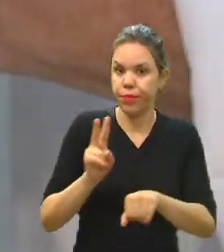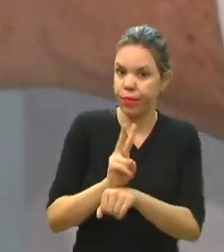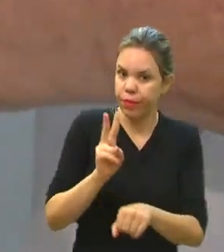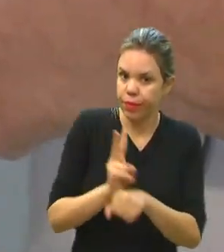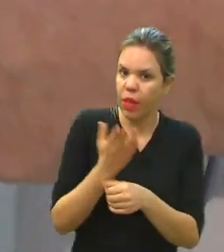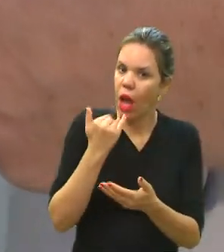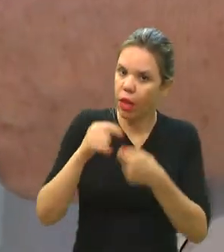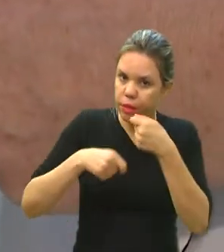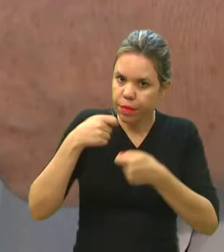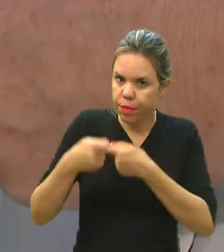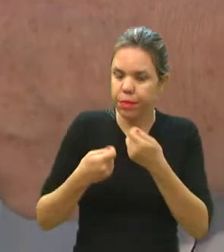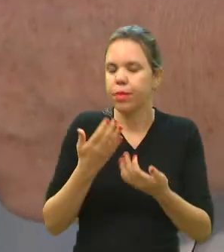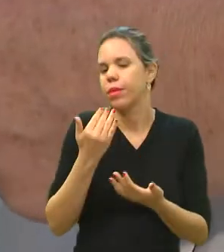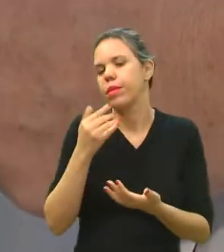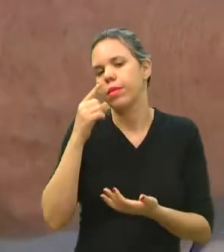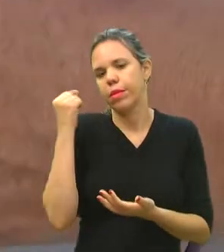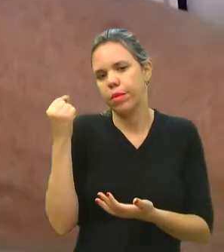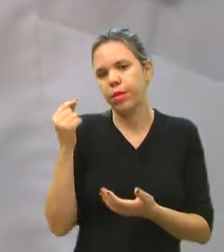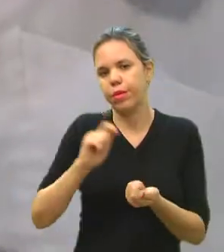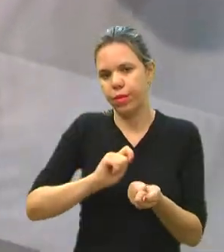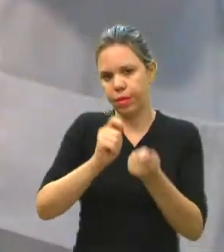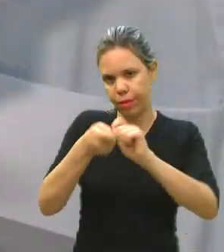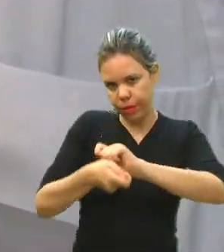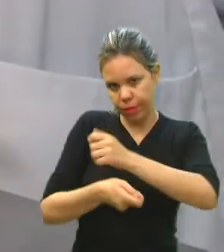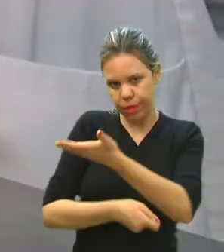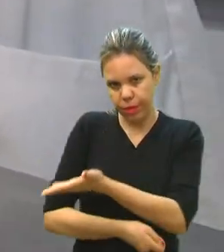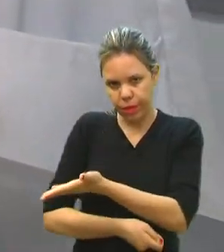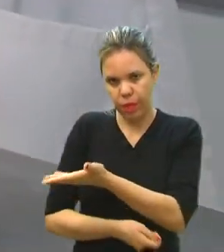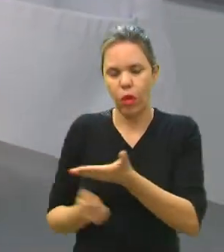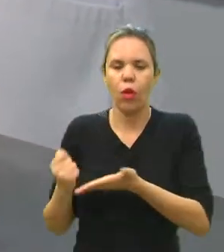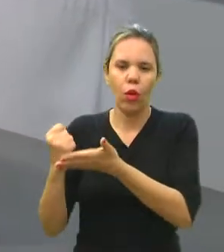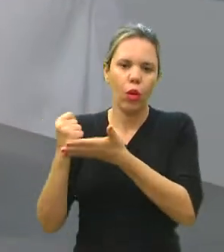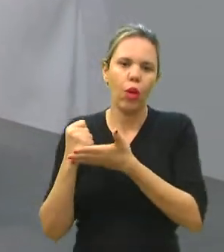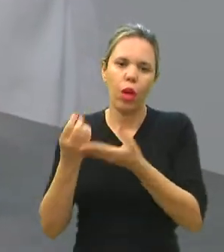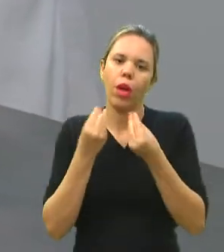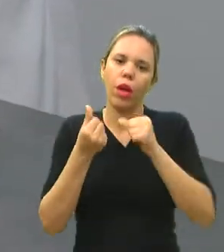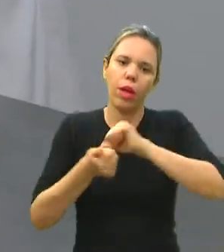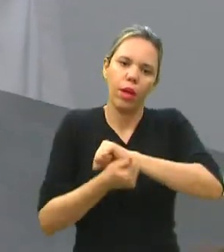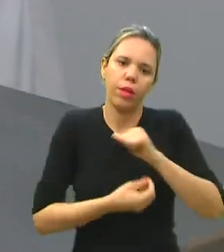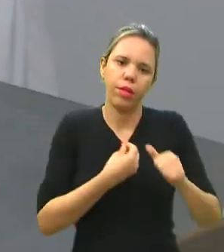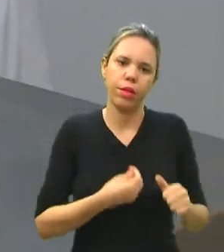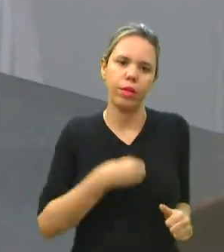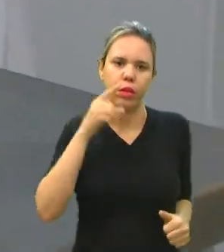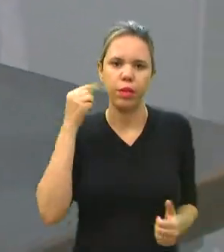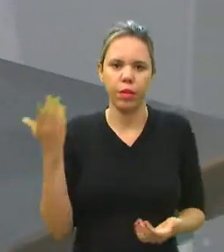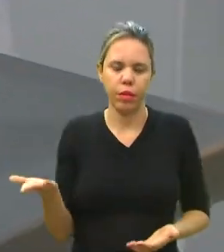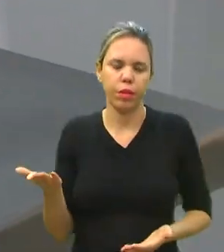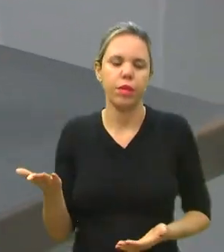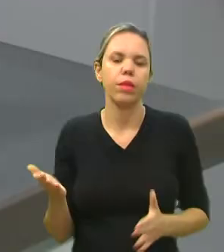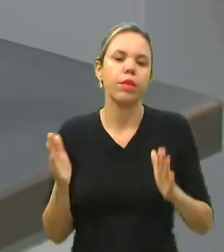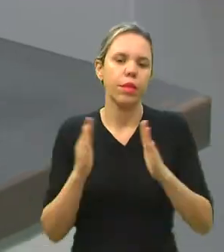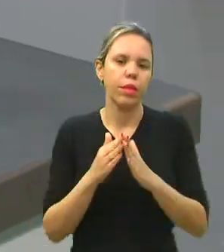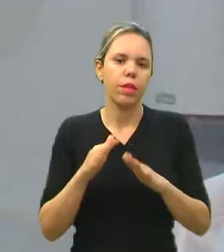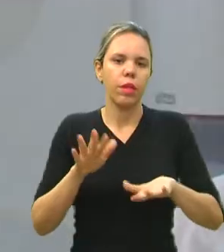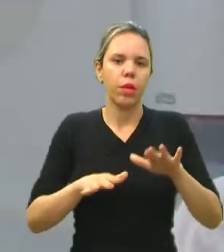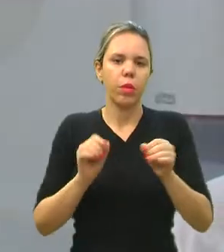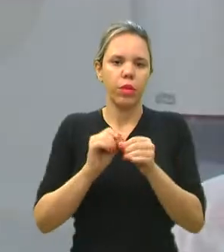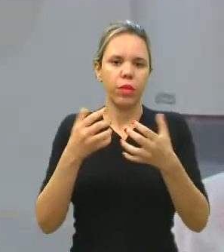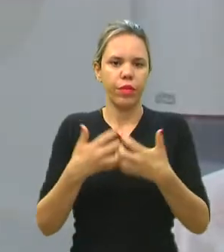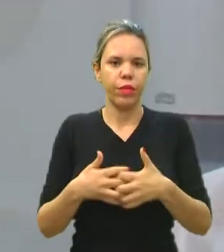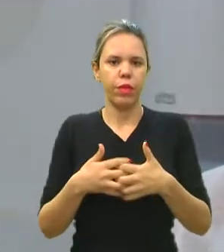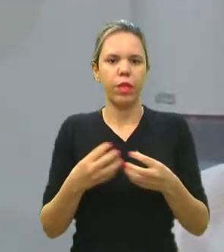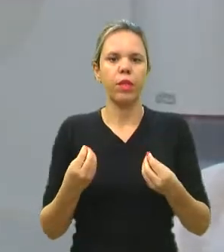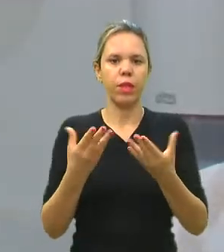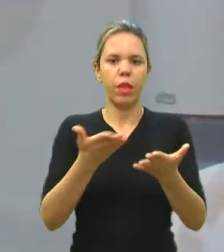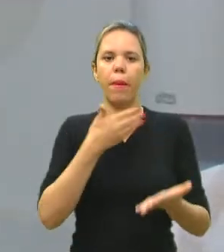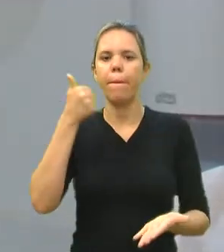doença. Cuidados com a alimentação e algumas adaptações ajudam na qualidade de vida do bichinho. Em casa,